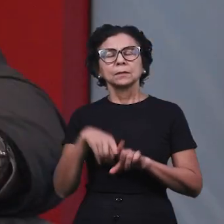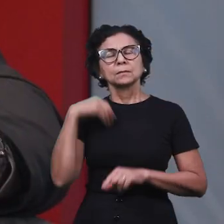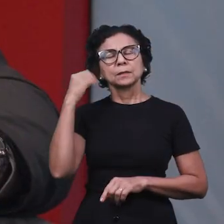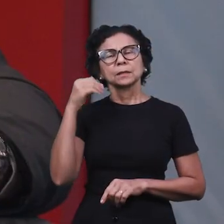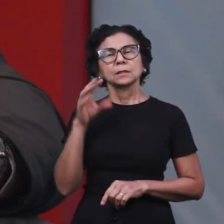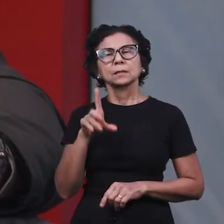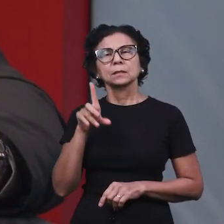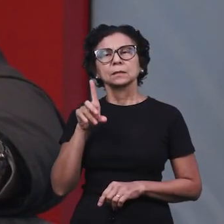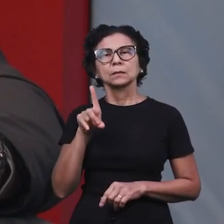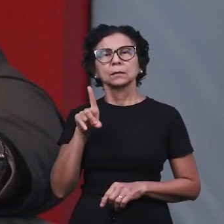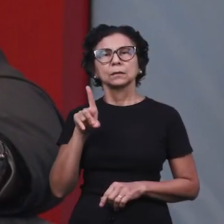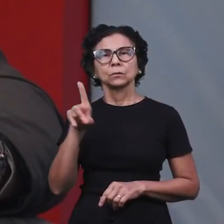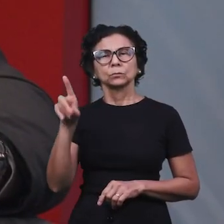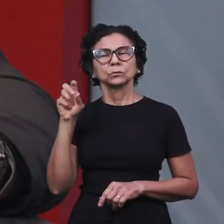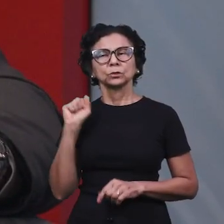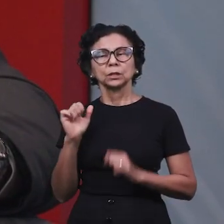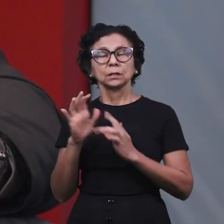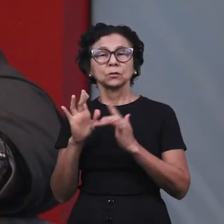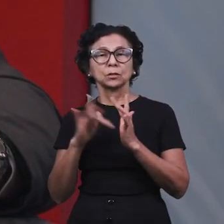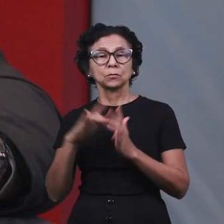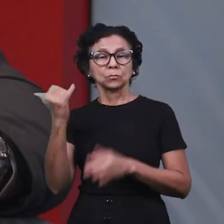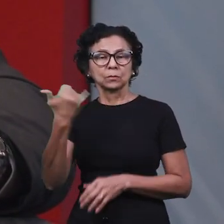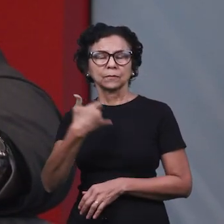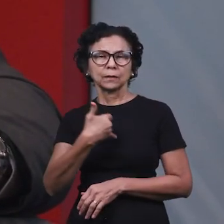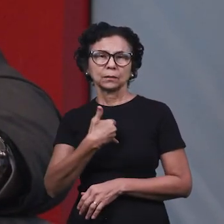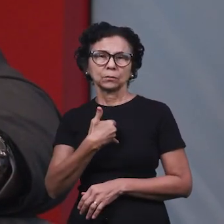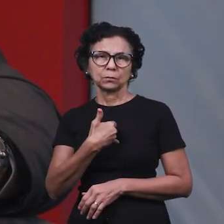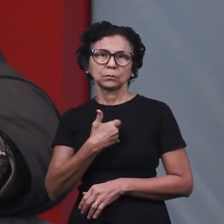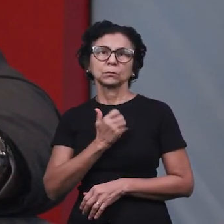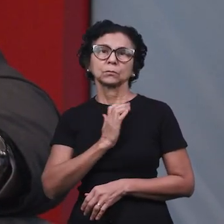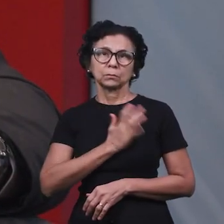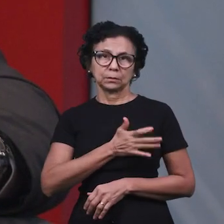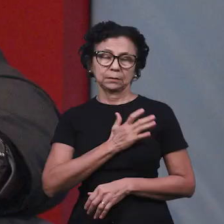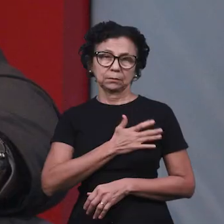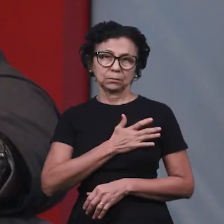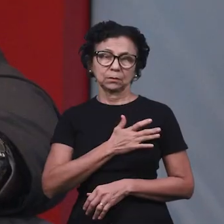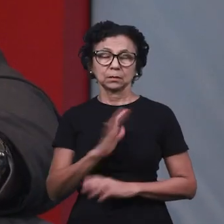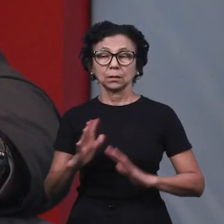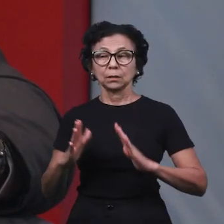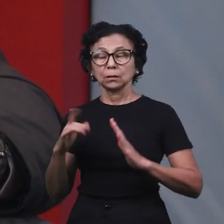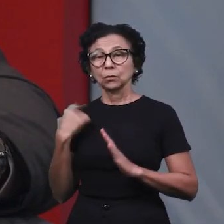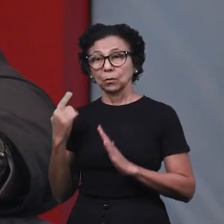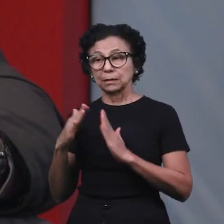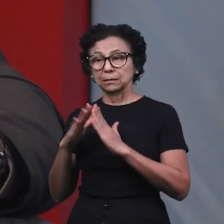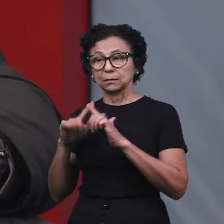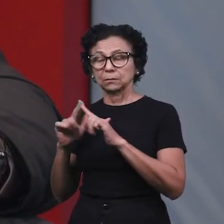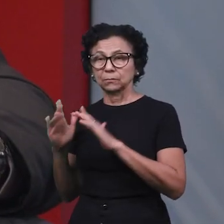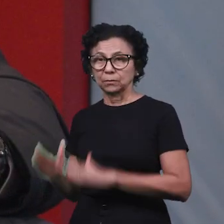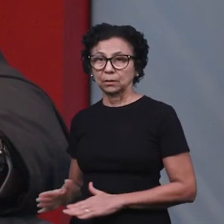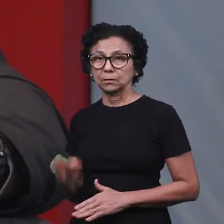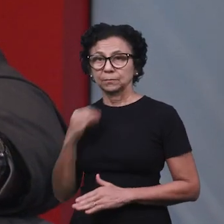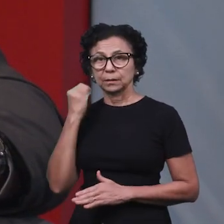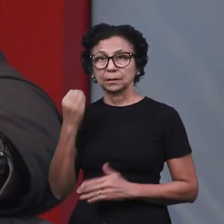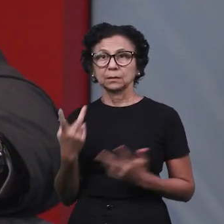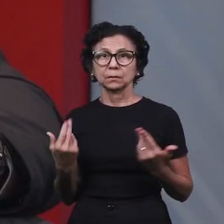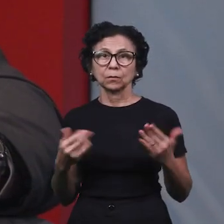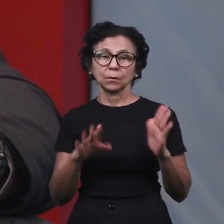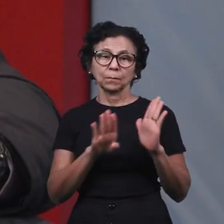nossos corações. Porque hoje, como igreja fiel, nós vivemos a experiência de